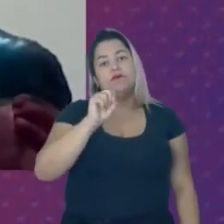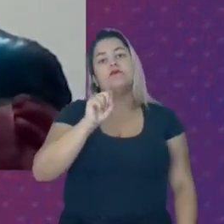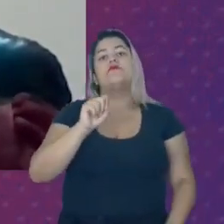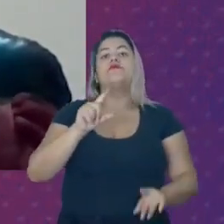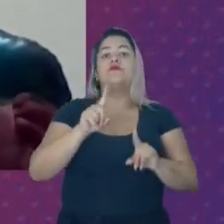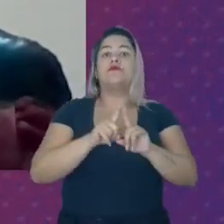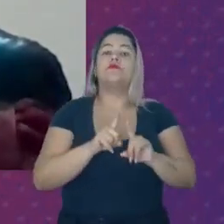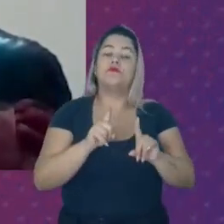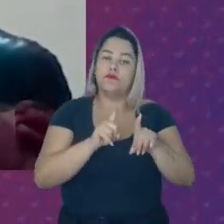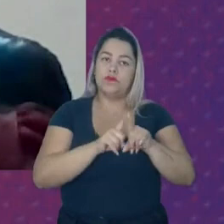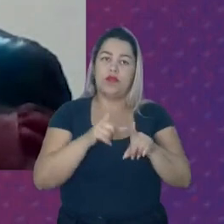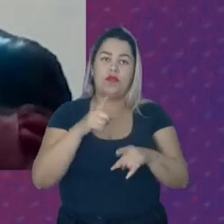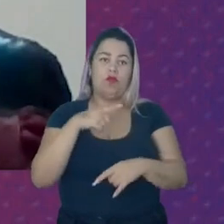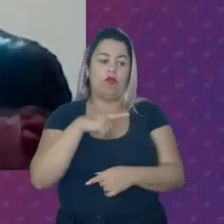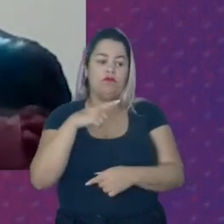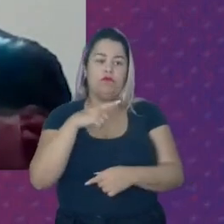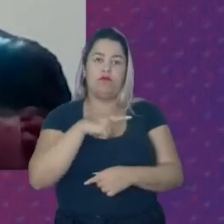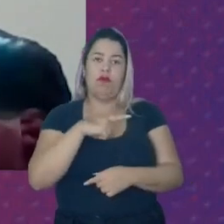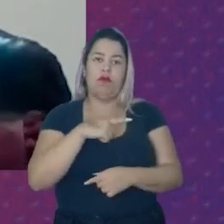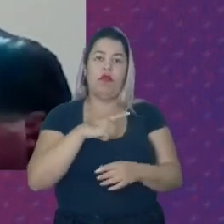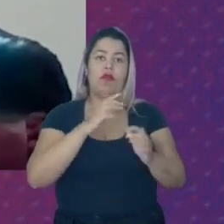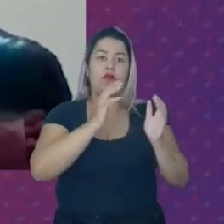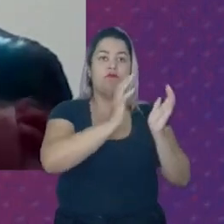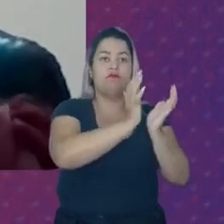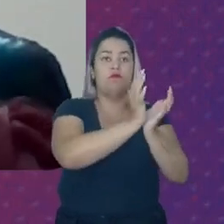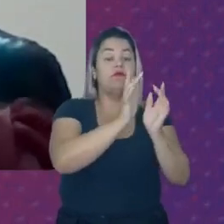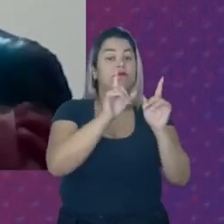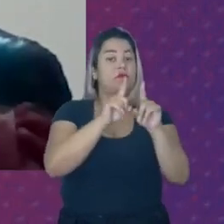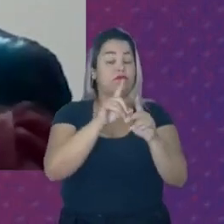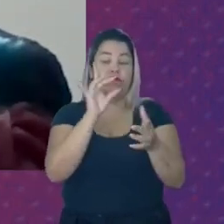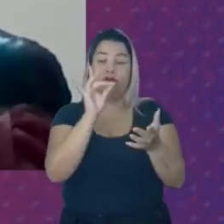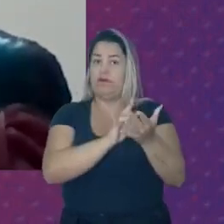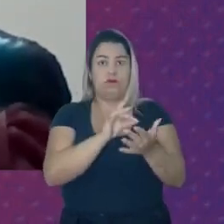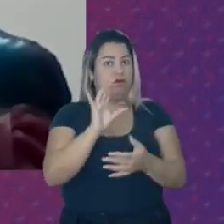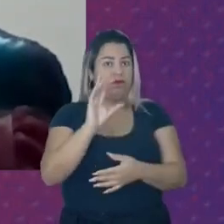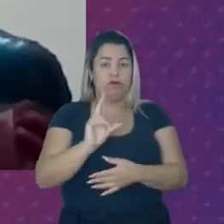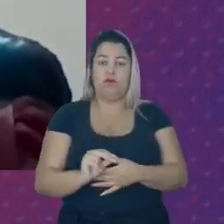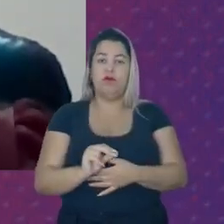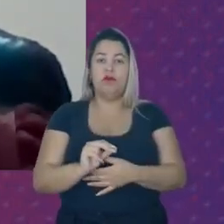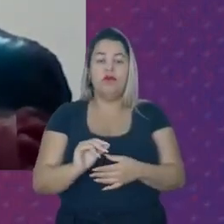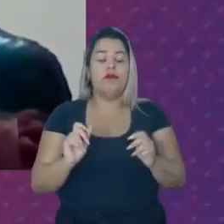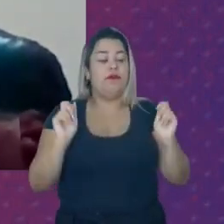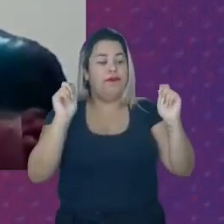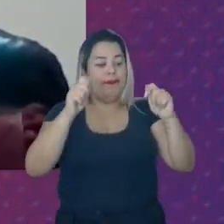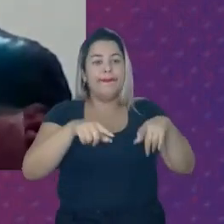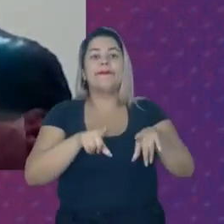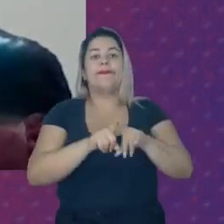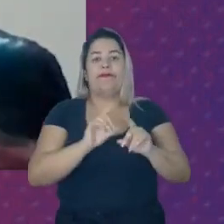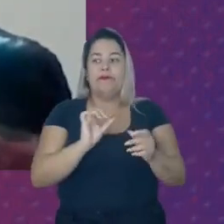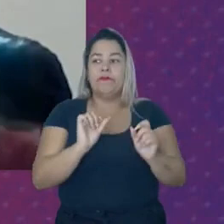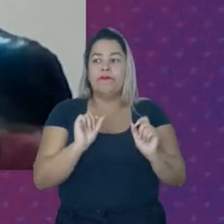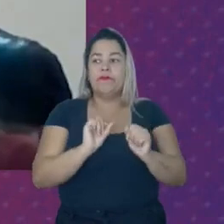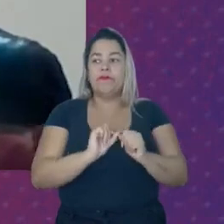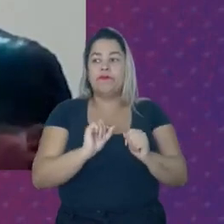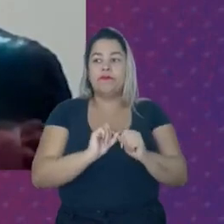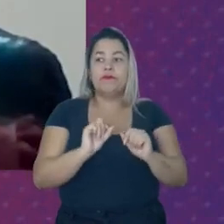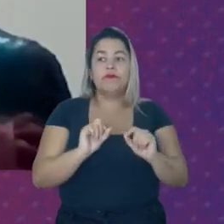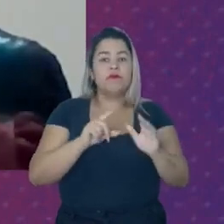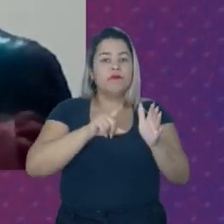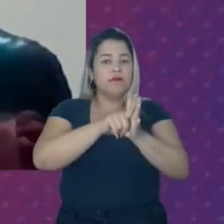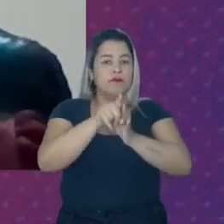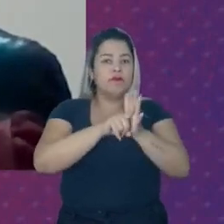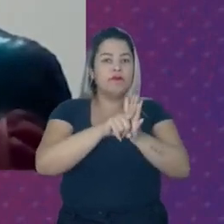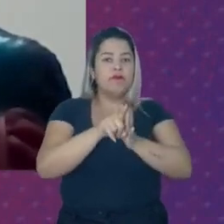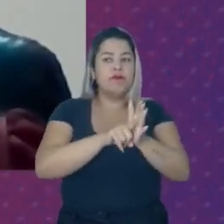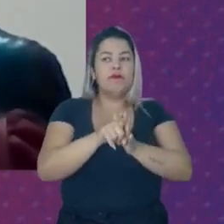e a equipe diz, olha, isso não é real. Então, a gente precisa fazer uma averiguação